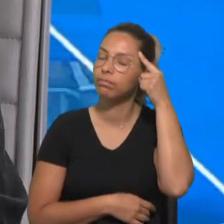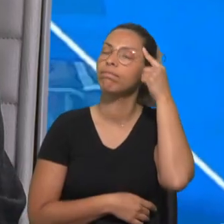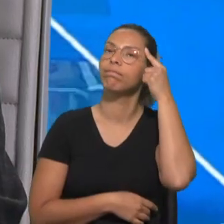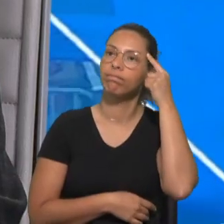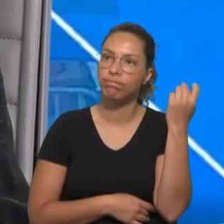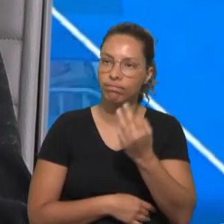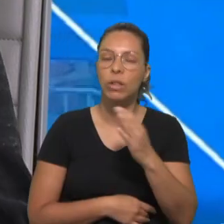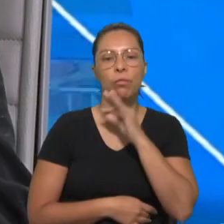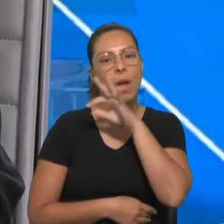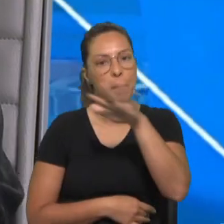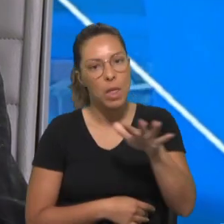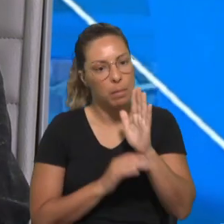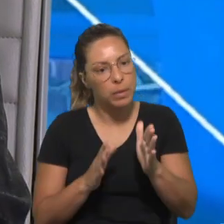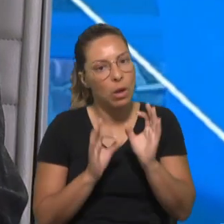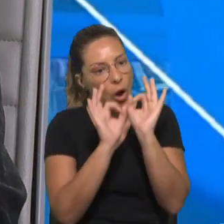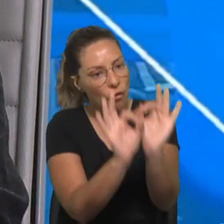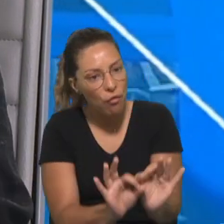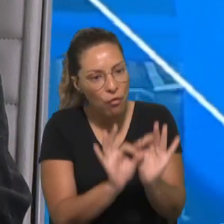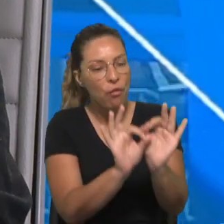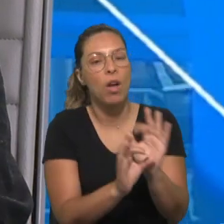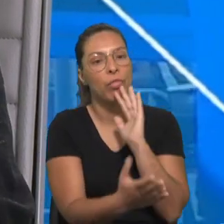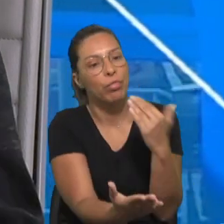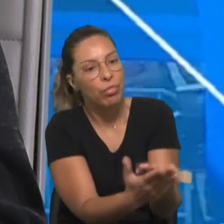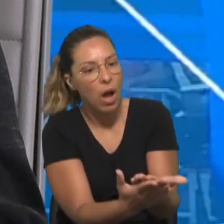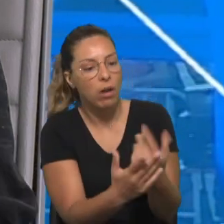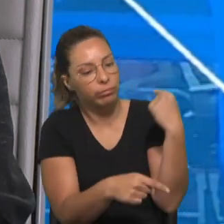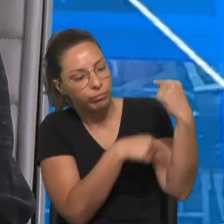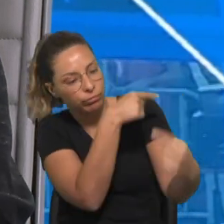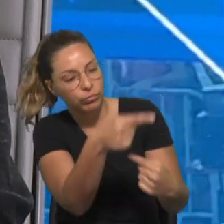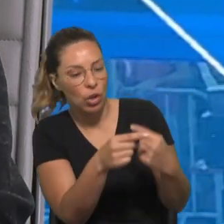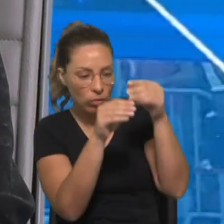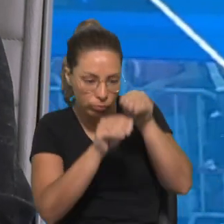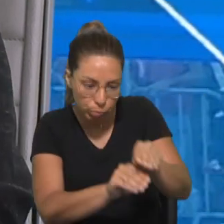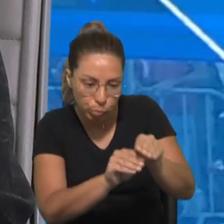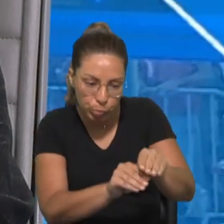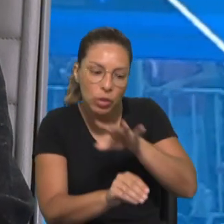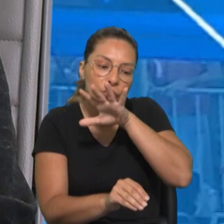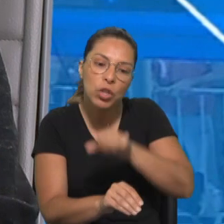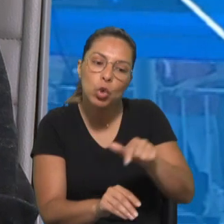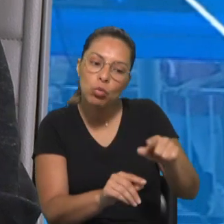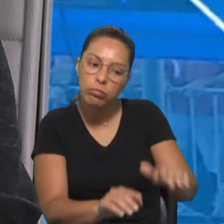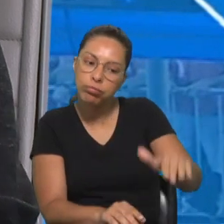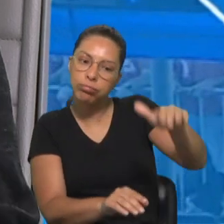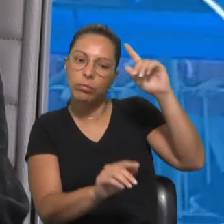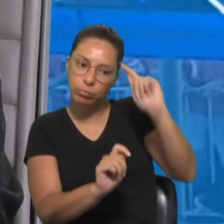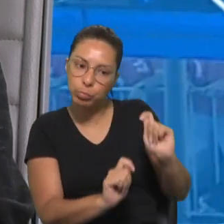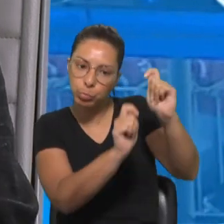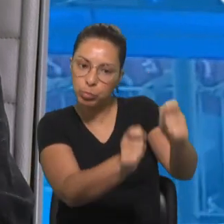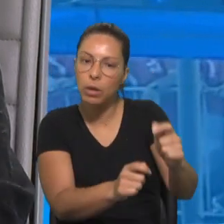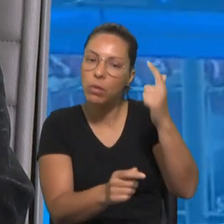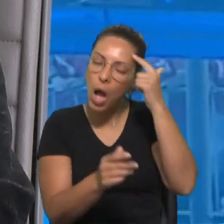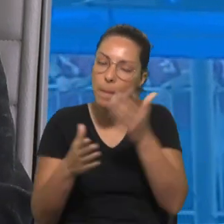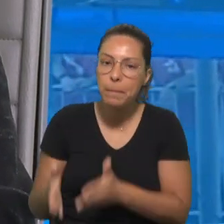e formada para poder passar para os filhos outros valores, outras orientações e, sobretudo,